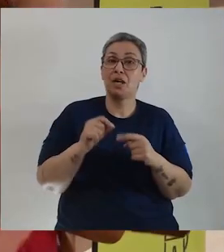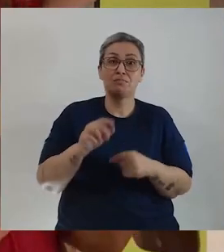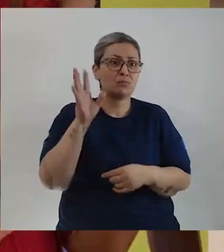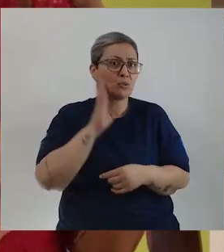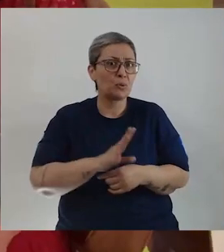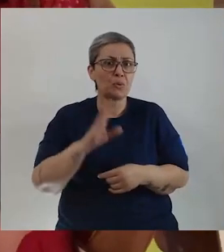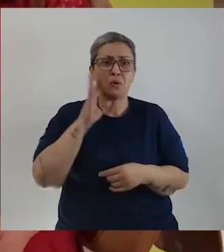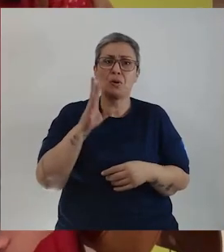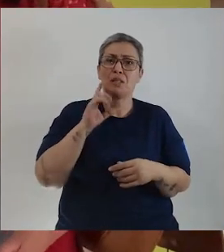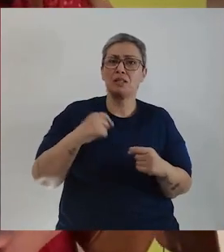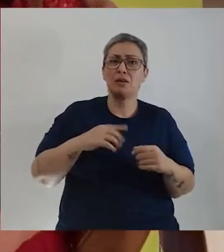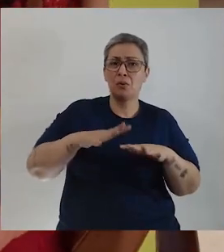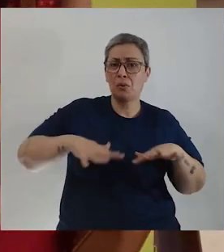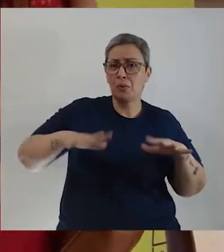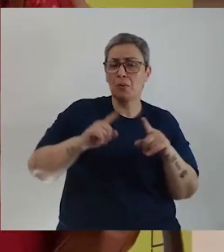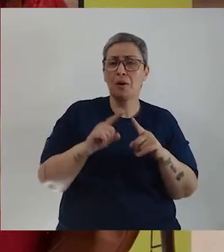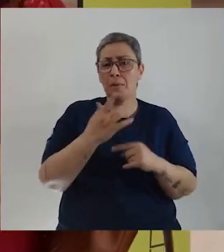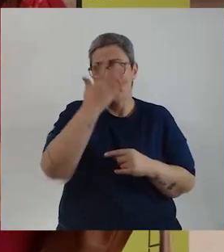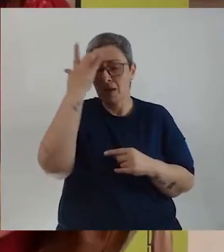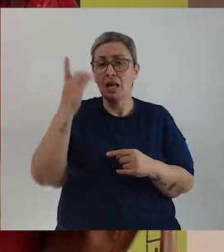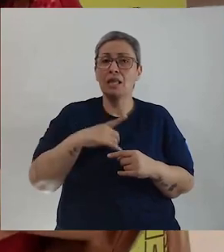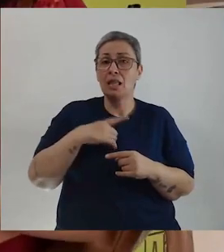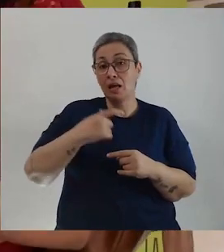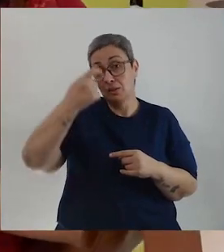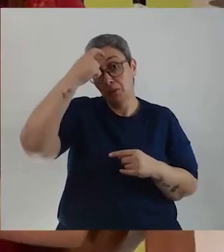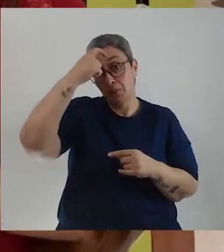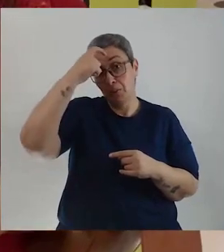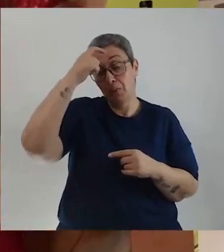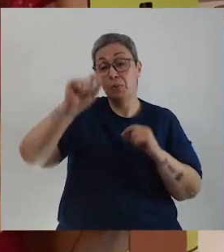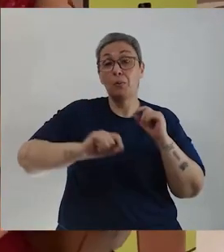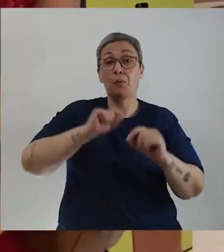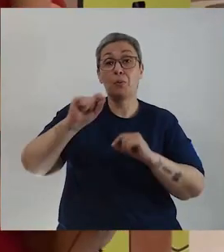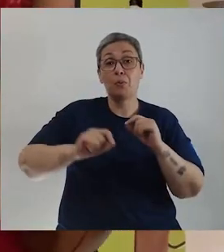super legal a gente ver num ambiente onde as pessoas têm consciência